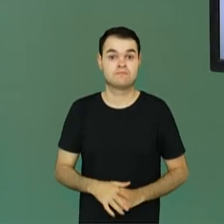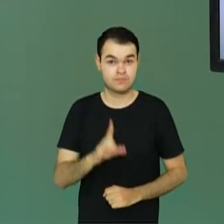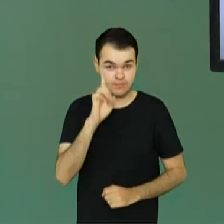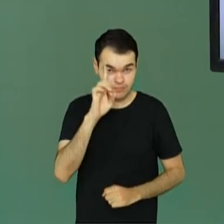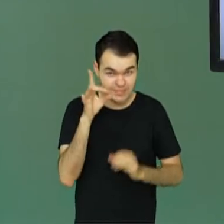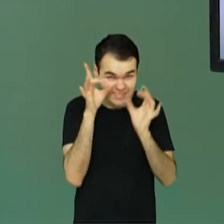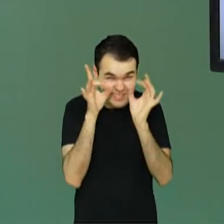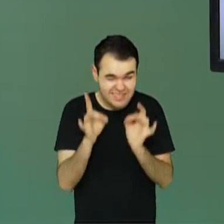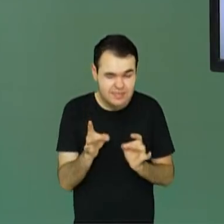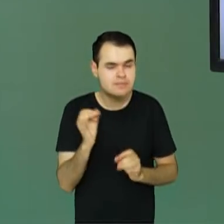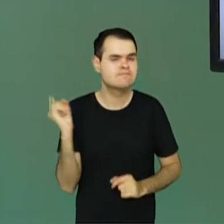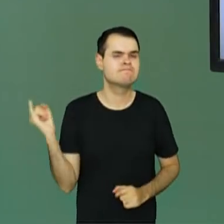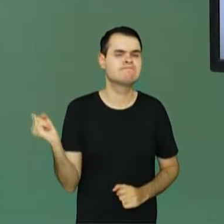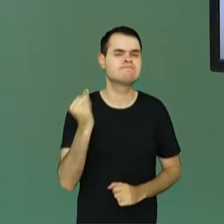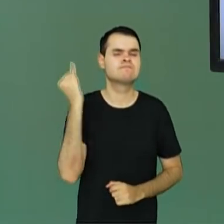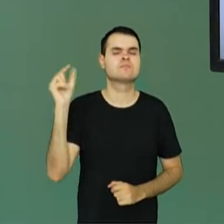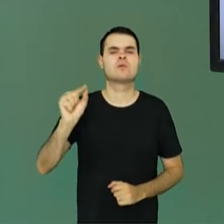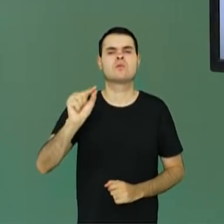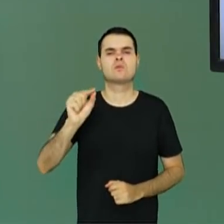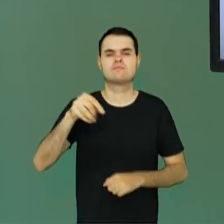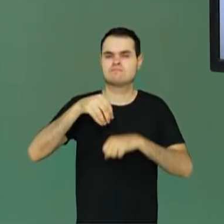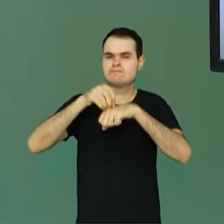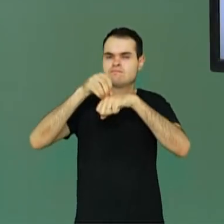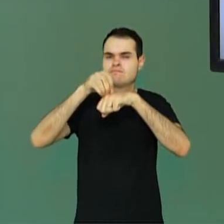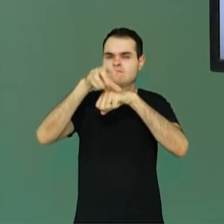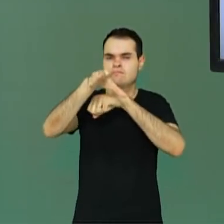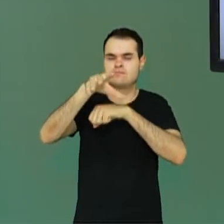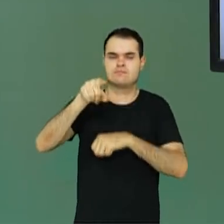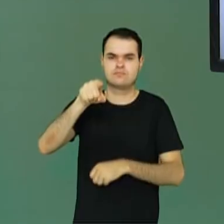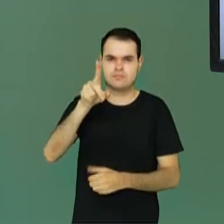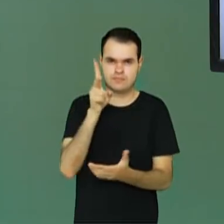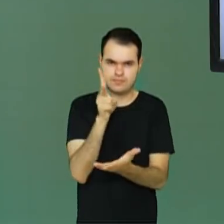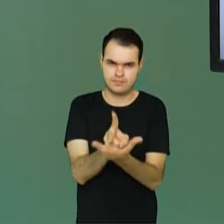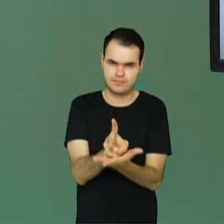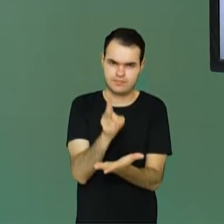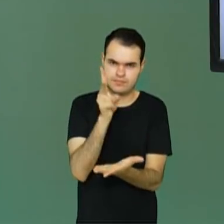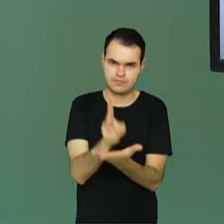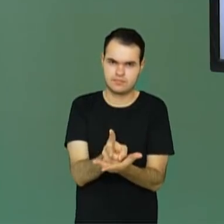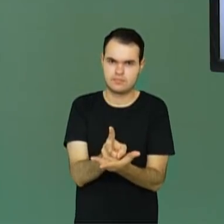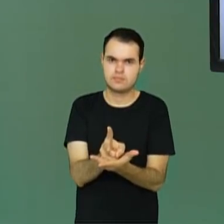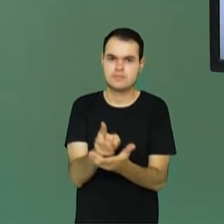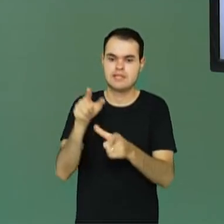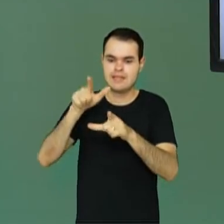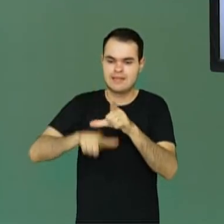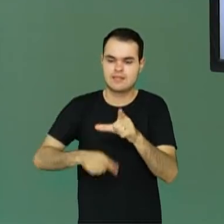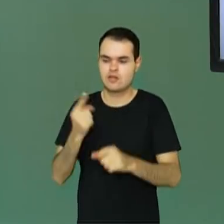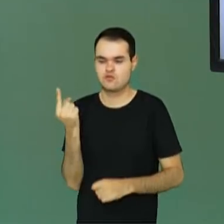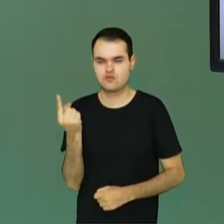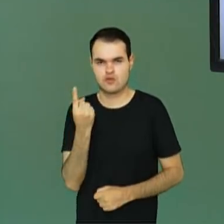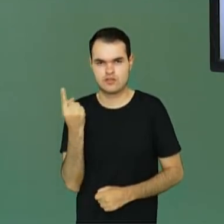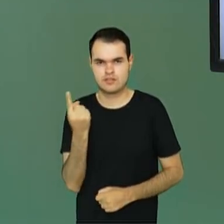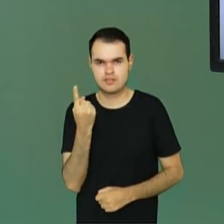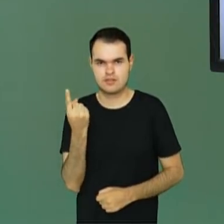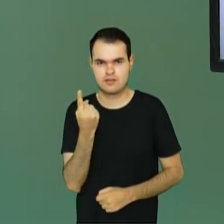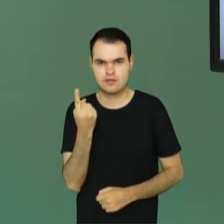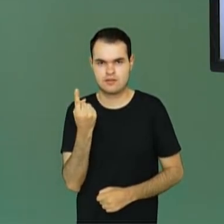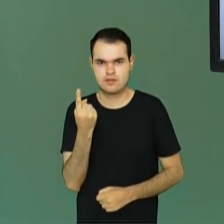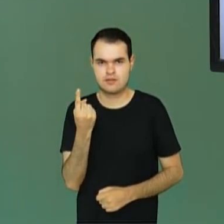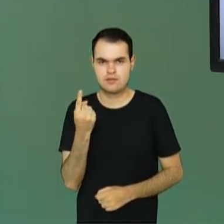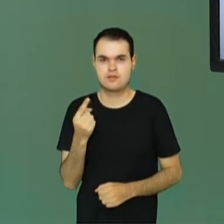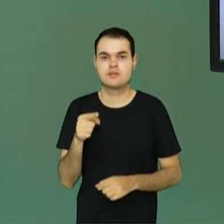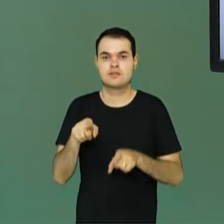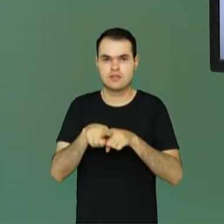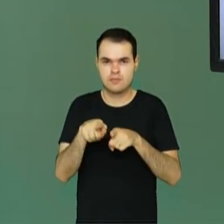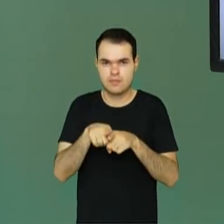importante é o seguinte: minha sugestão para você é sempre escolher uma letra que esteja sozinha e de preferência sem o sinal de menos,